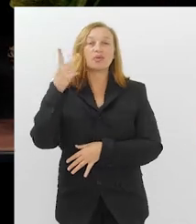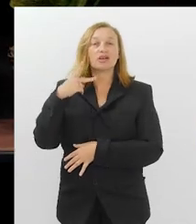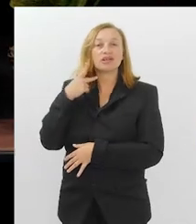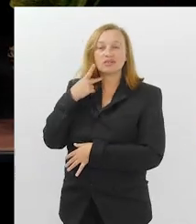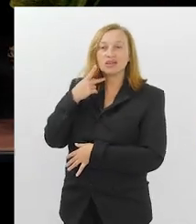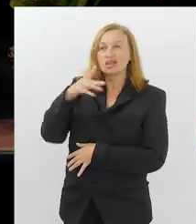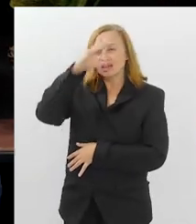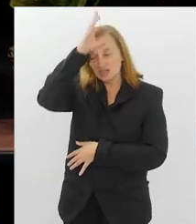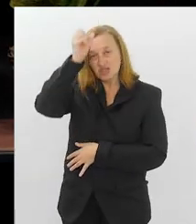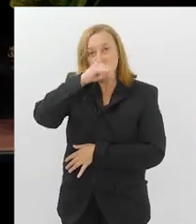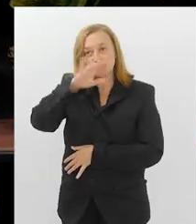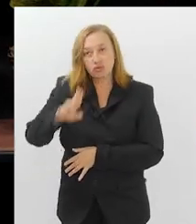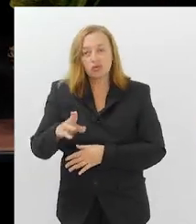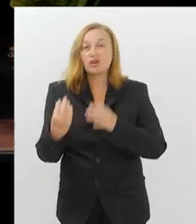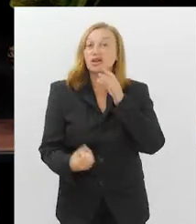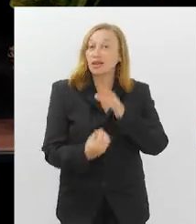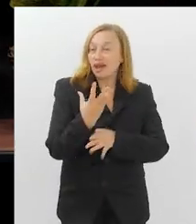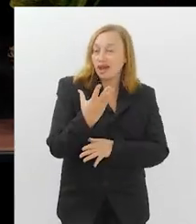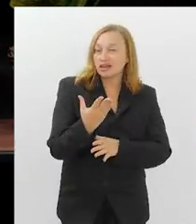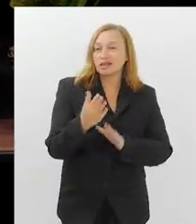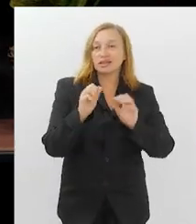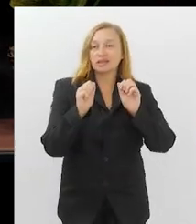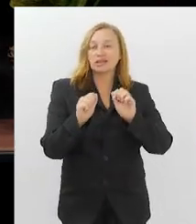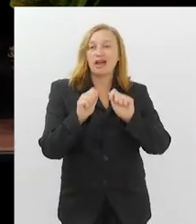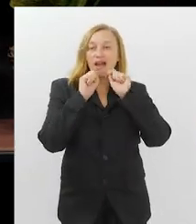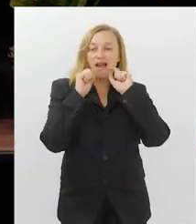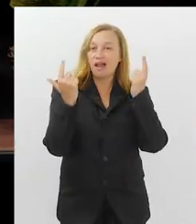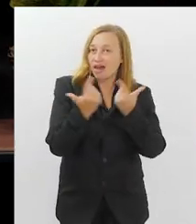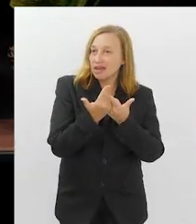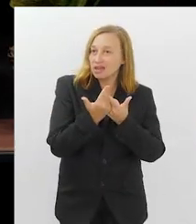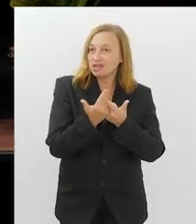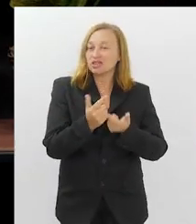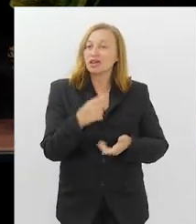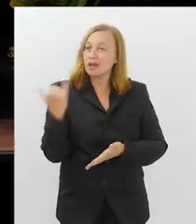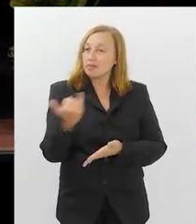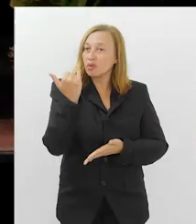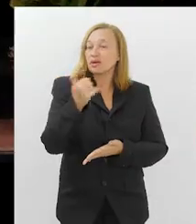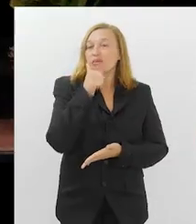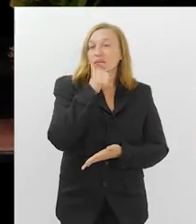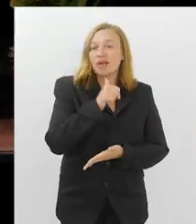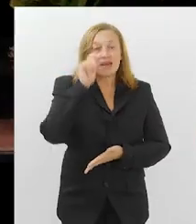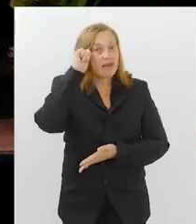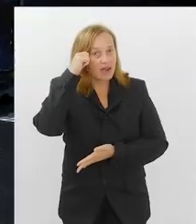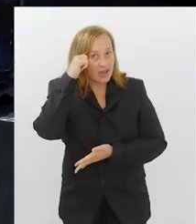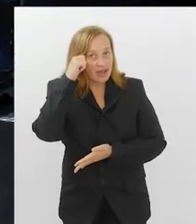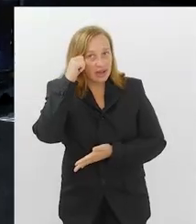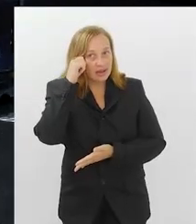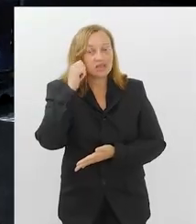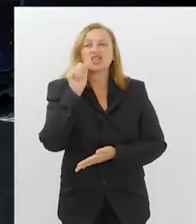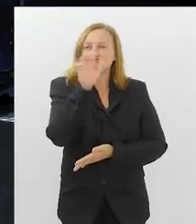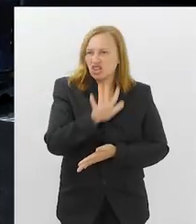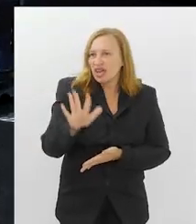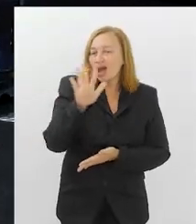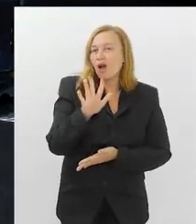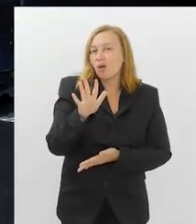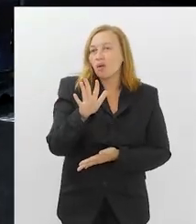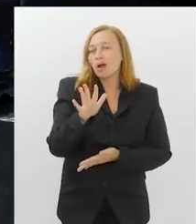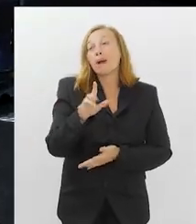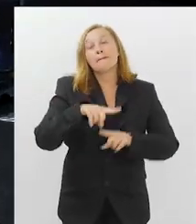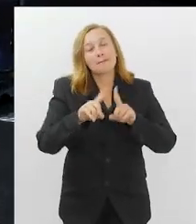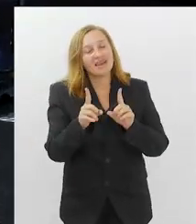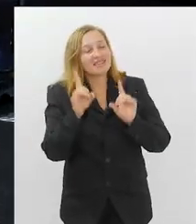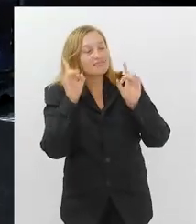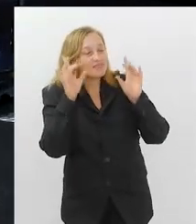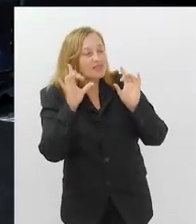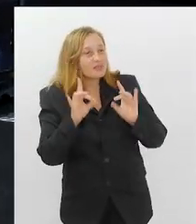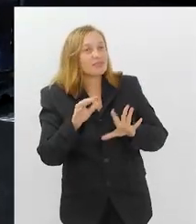agora recém-instituída na Alerj e que é uma ferramenta, deve ser uma ferramenta para as mulheres negras, para as mulheres em geral,